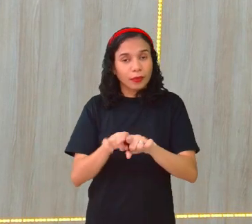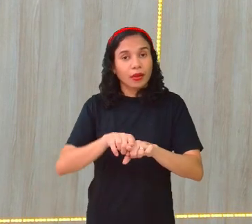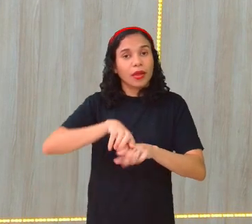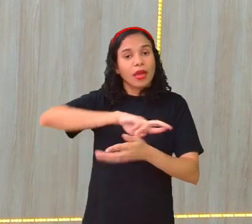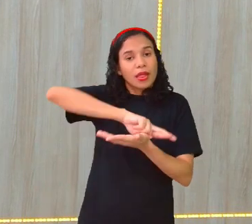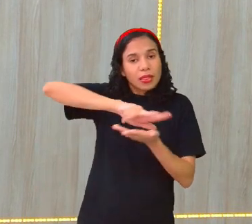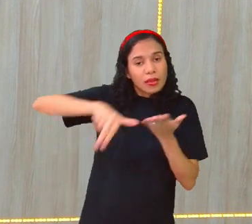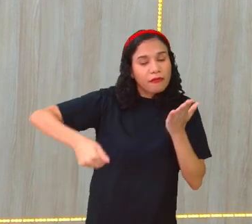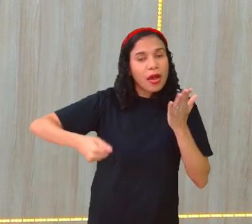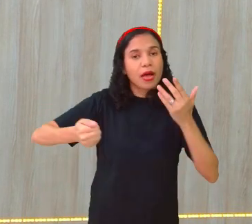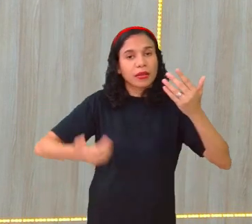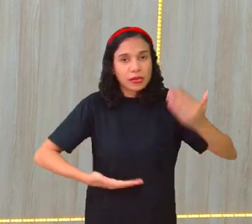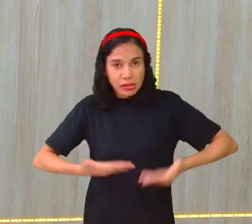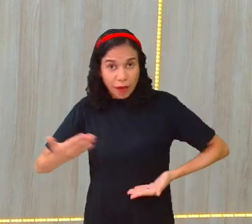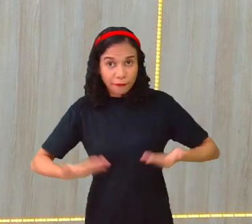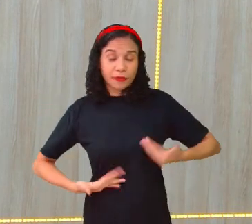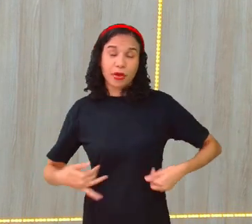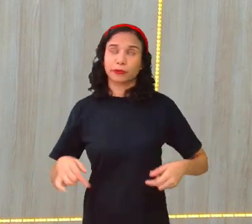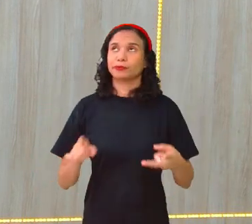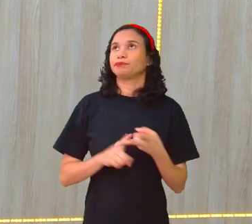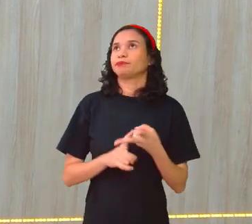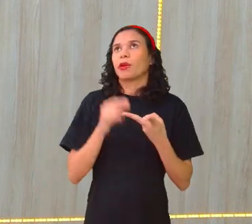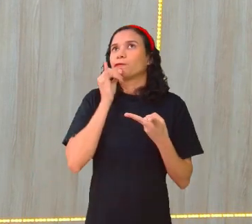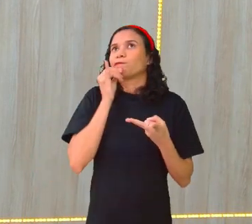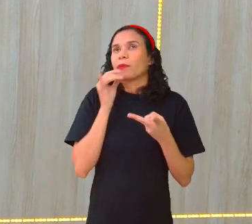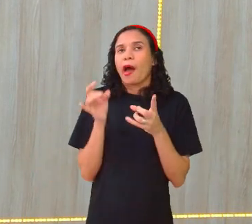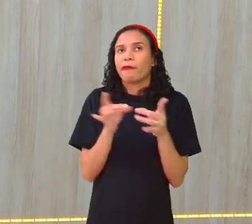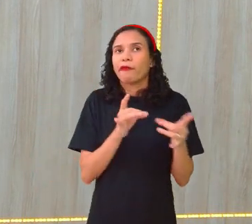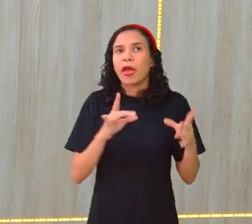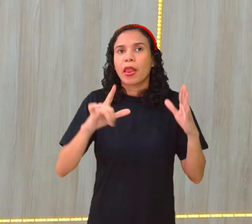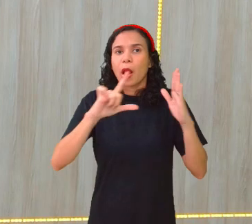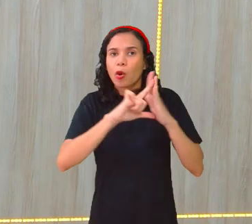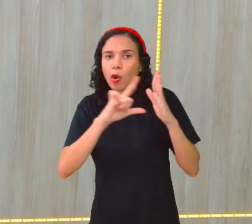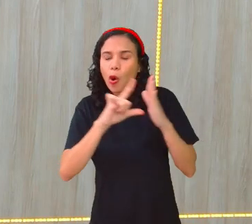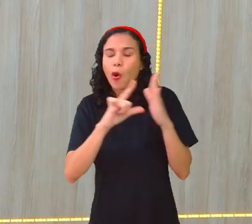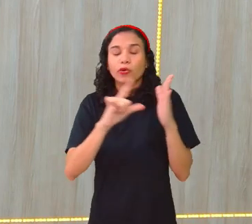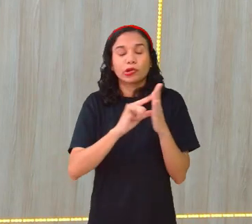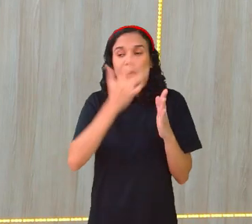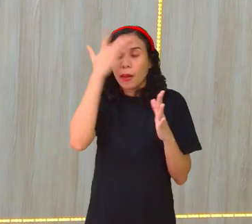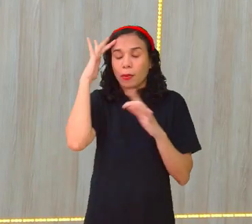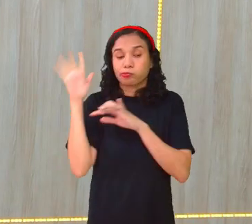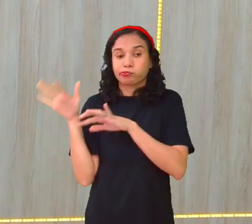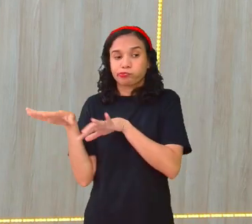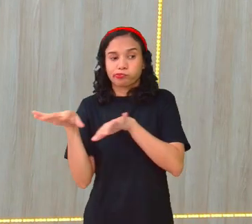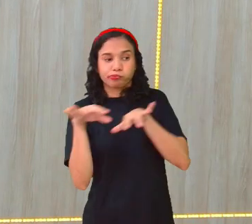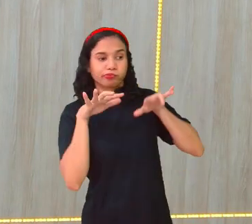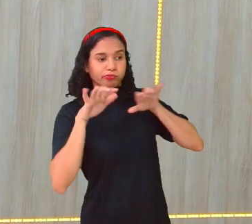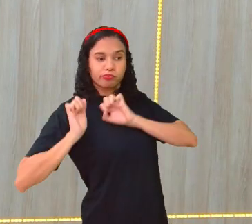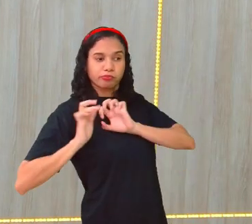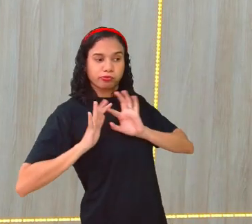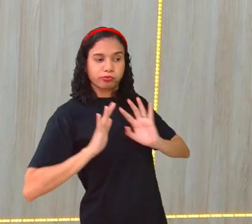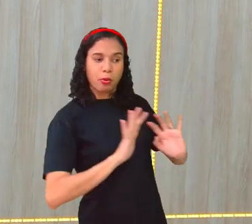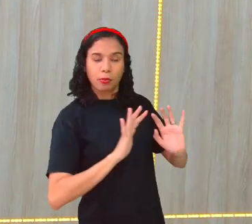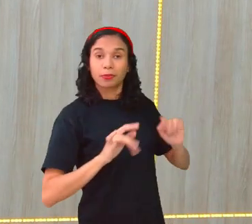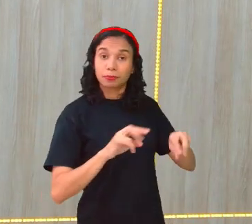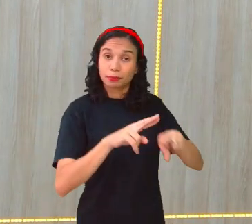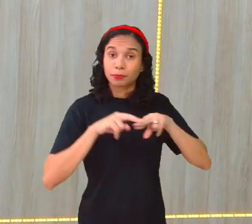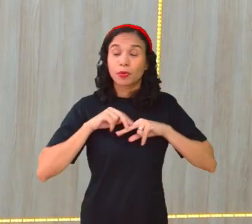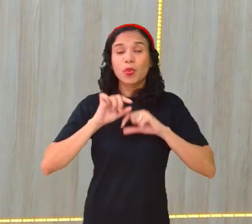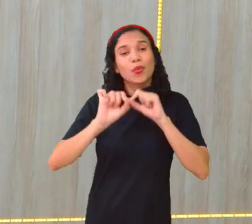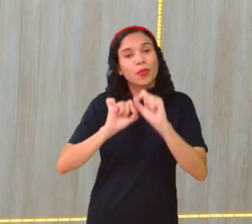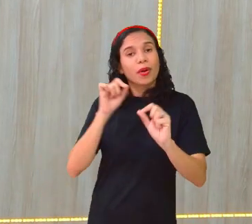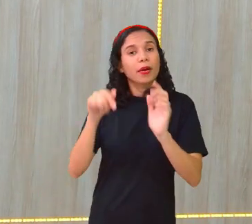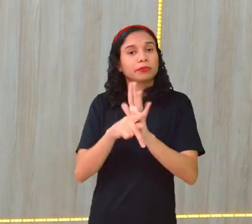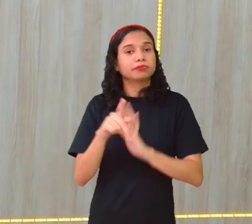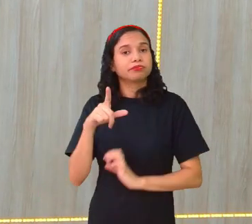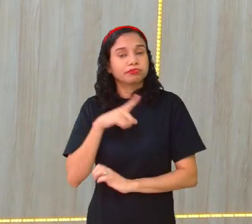outros serviços, não é? A questão do comércio local, também atrai muitas pessoas para o comércio local. Então, aí